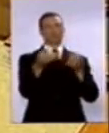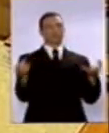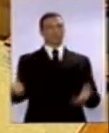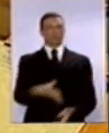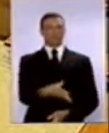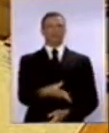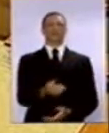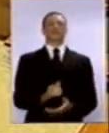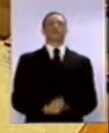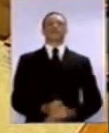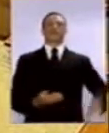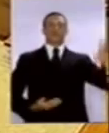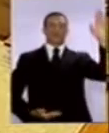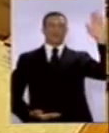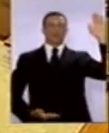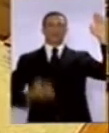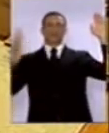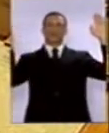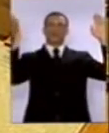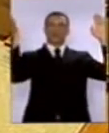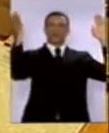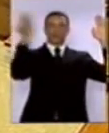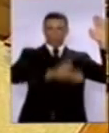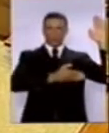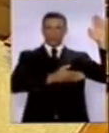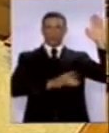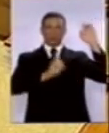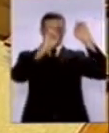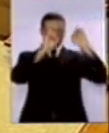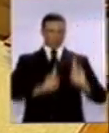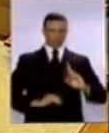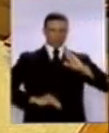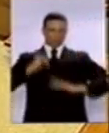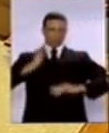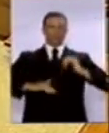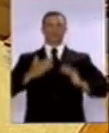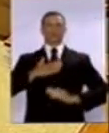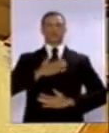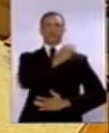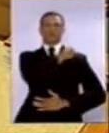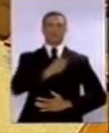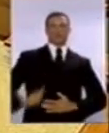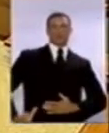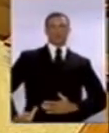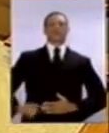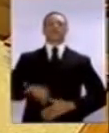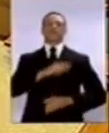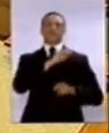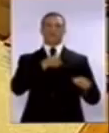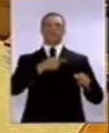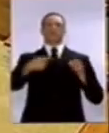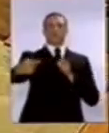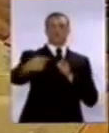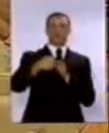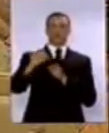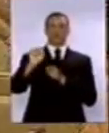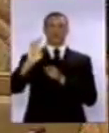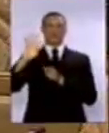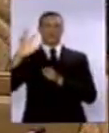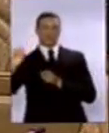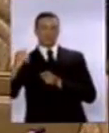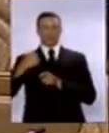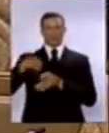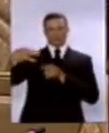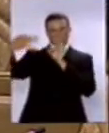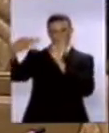o momento bem e fielmente cumprir os deveres do cargo de ministro do supremo tribunal federal em conformidade